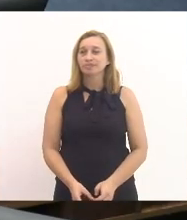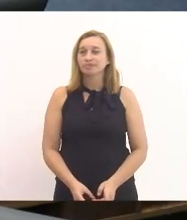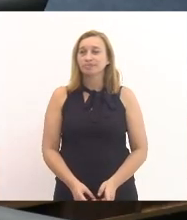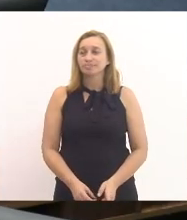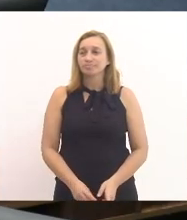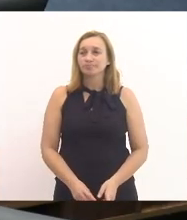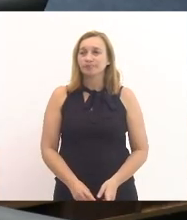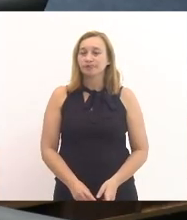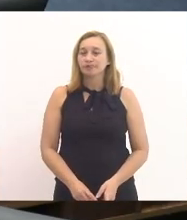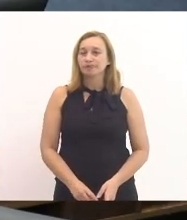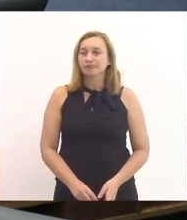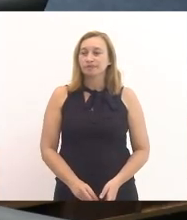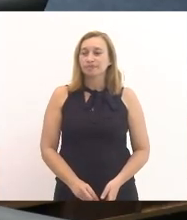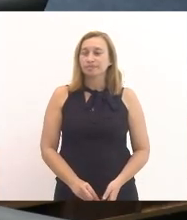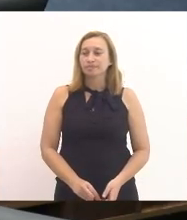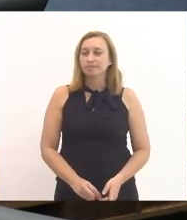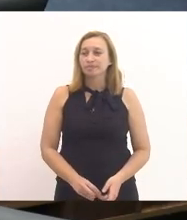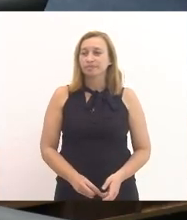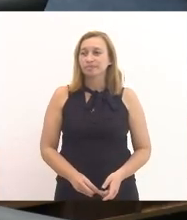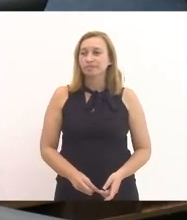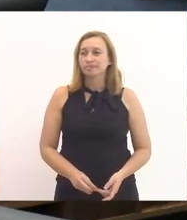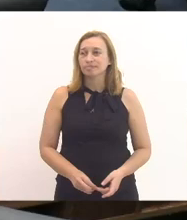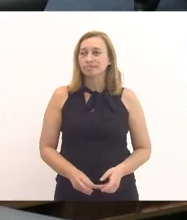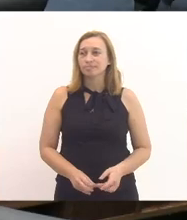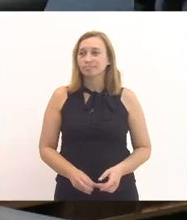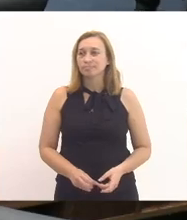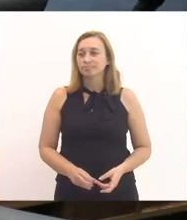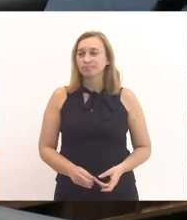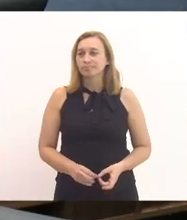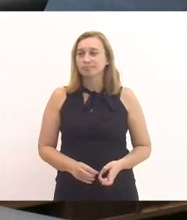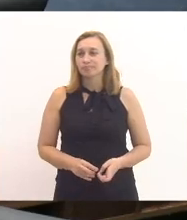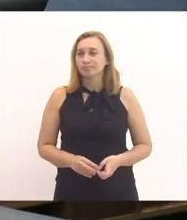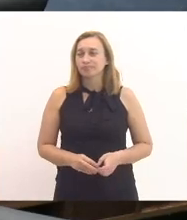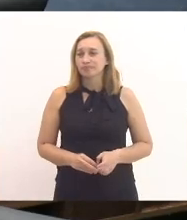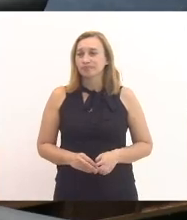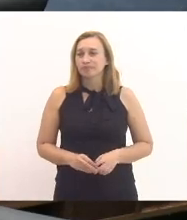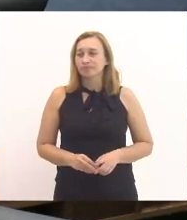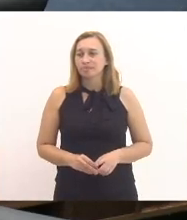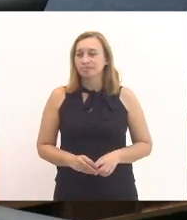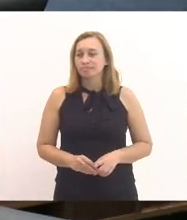ajudas falarem de mim é E aí